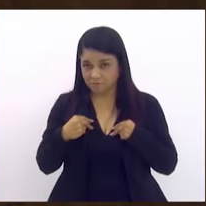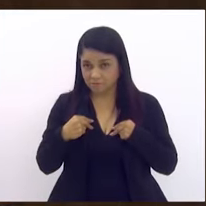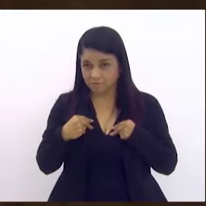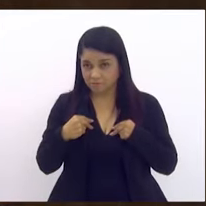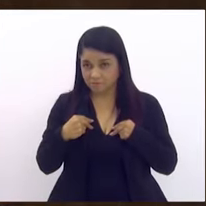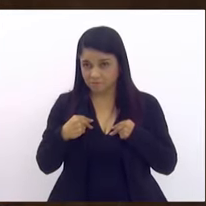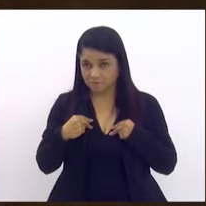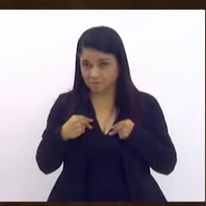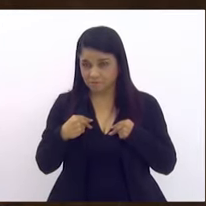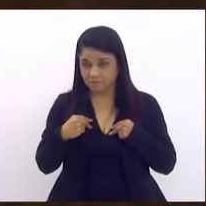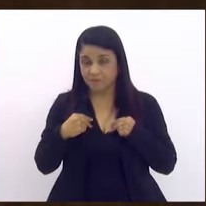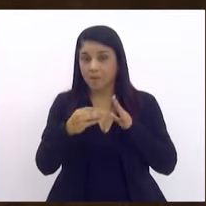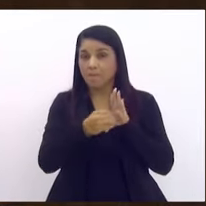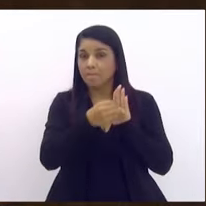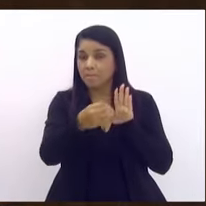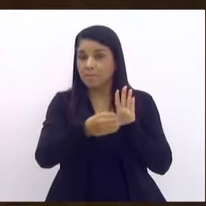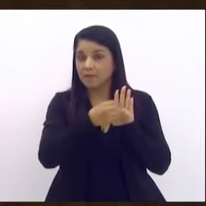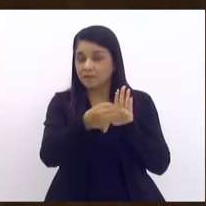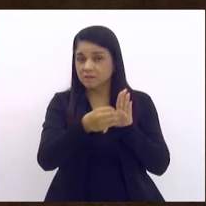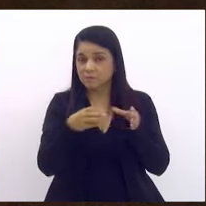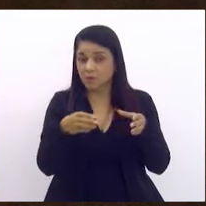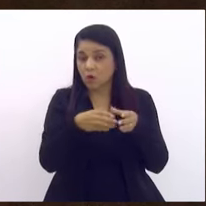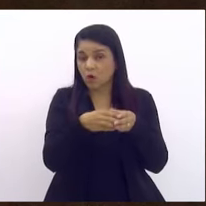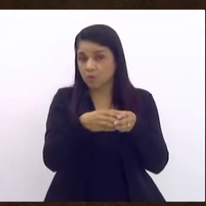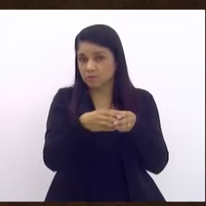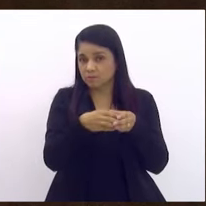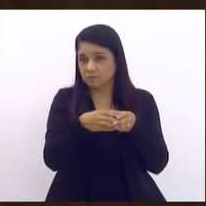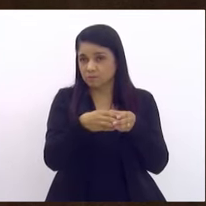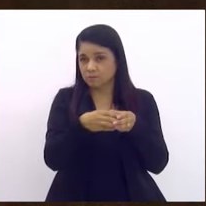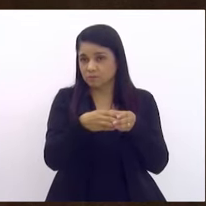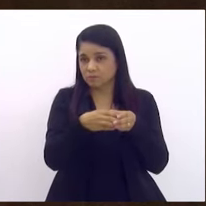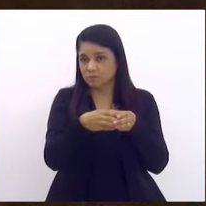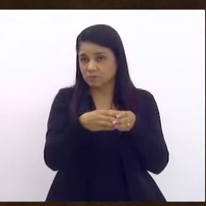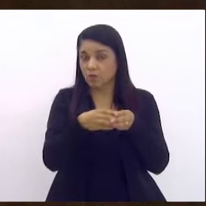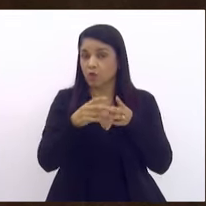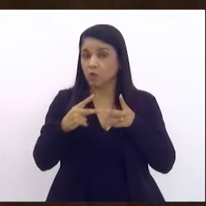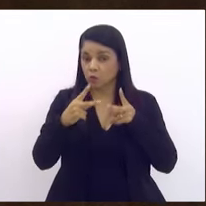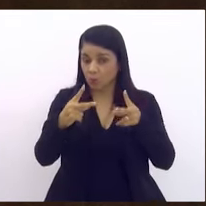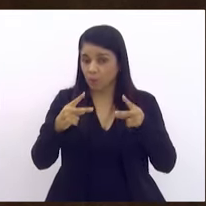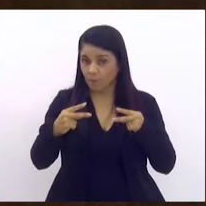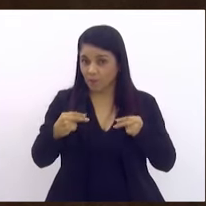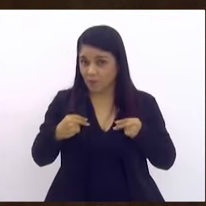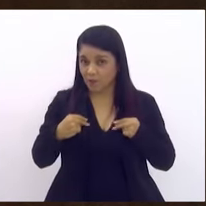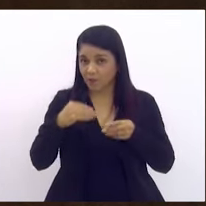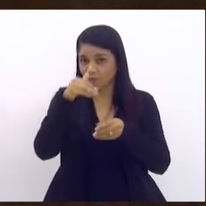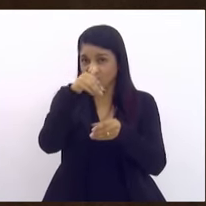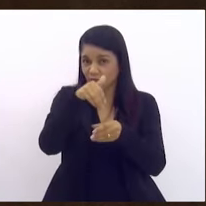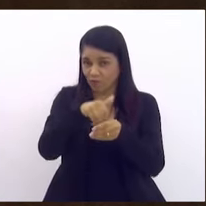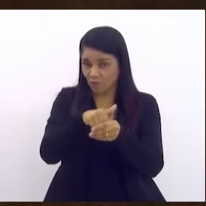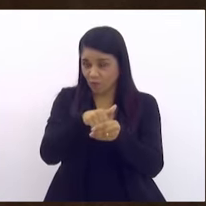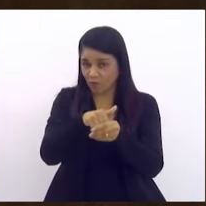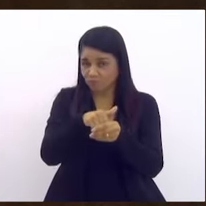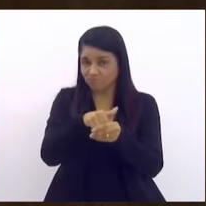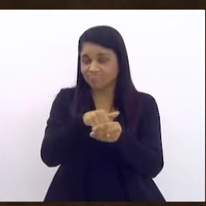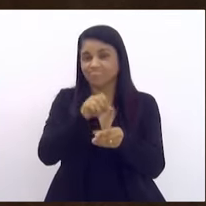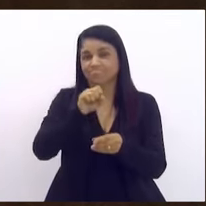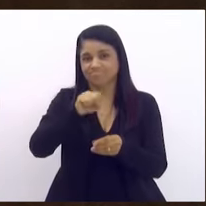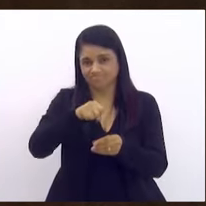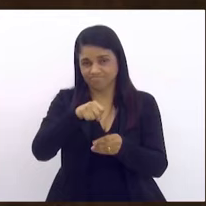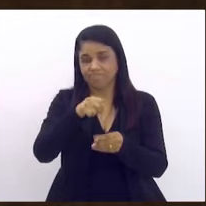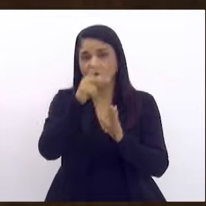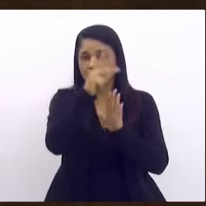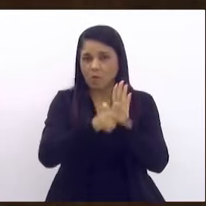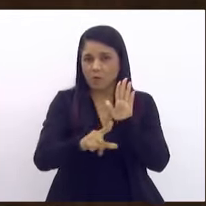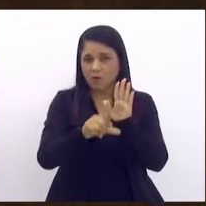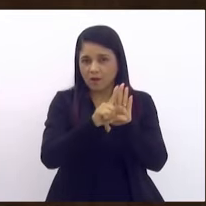Presidente o parecer pela comissão no mérito senhora Presidente voto favorável ao projeto